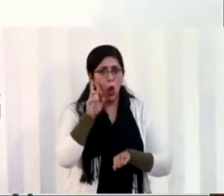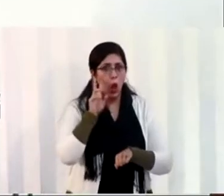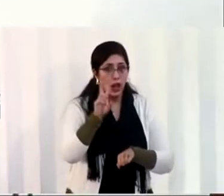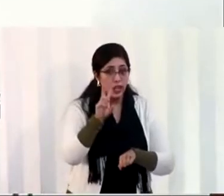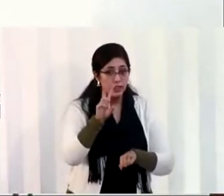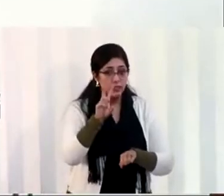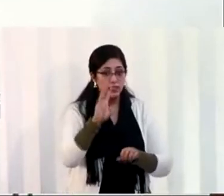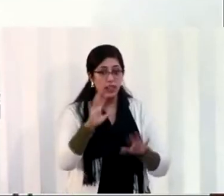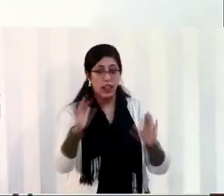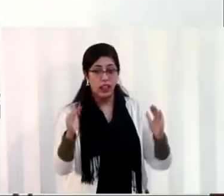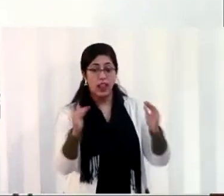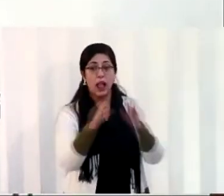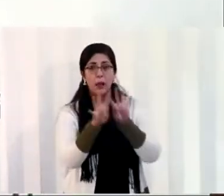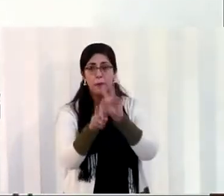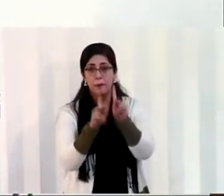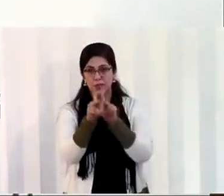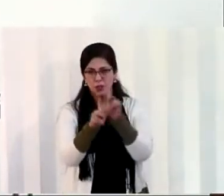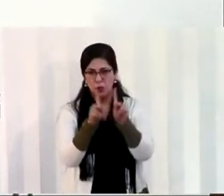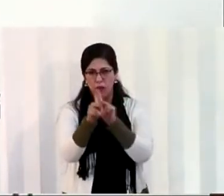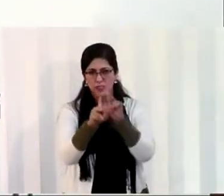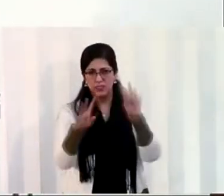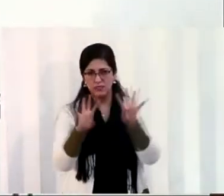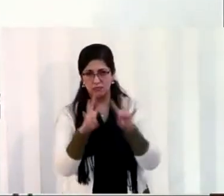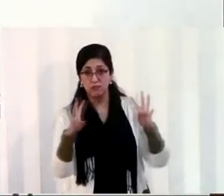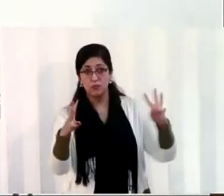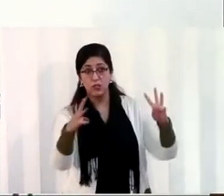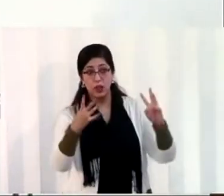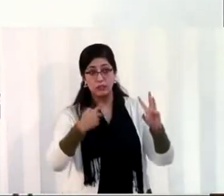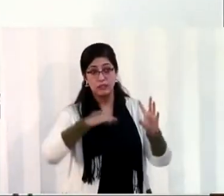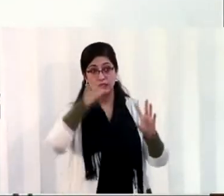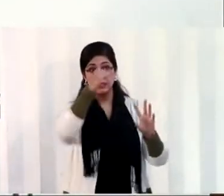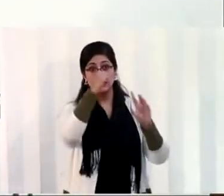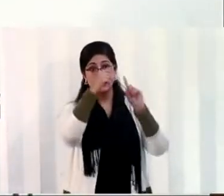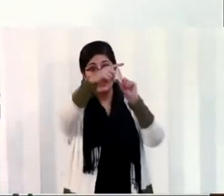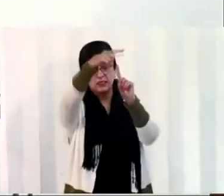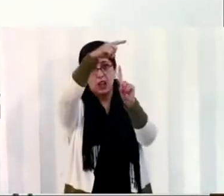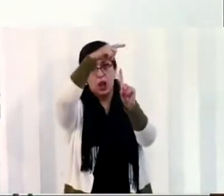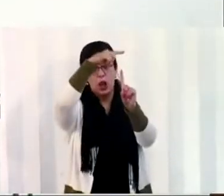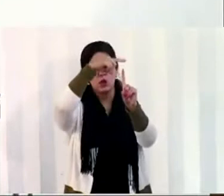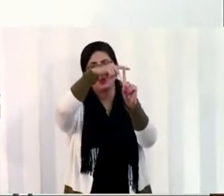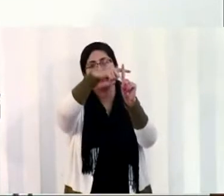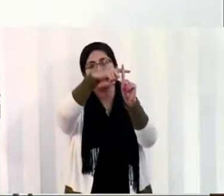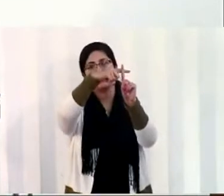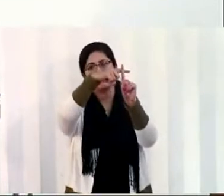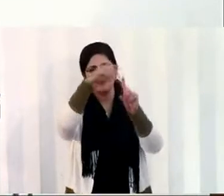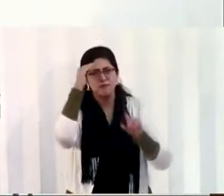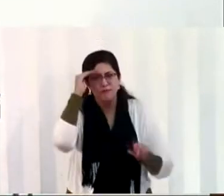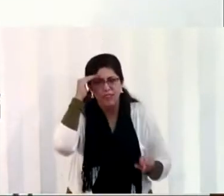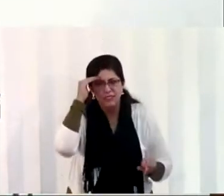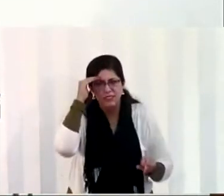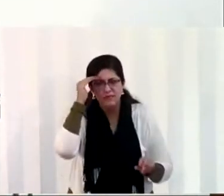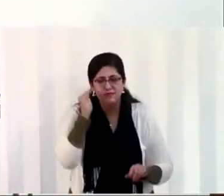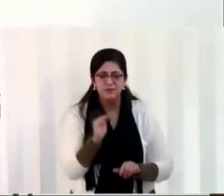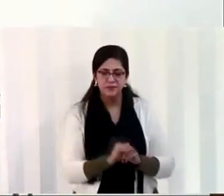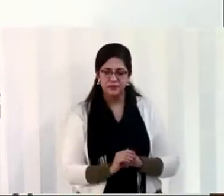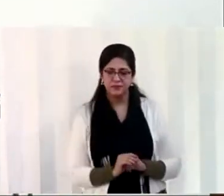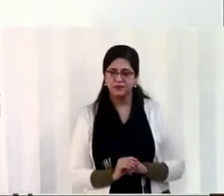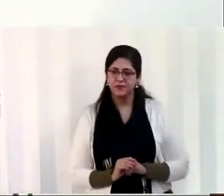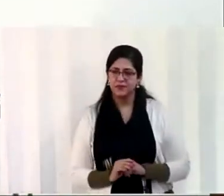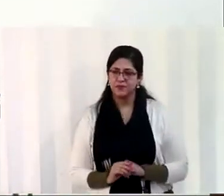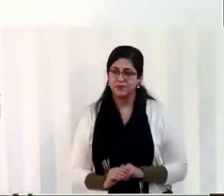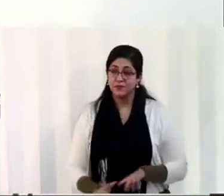cruz, um céu reluzente. A ideia que eu gostaria que vocês tivessem é que vocês